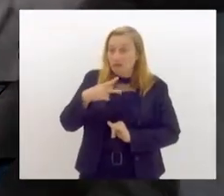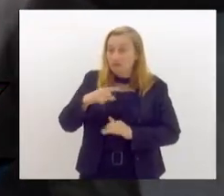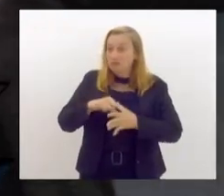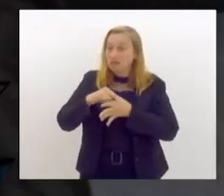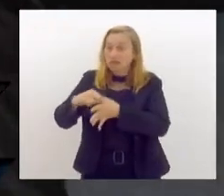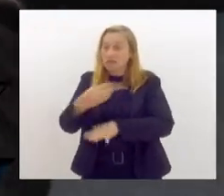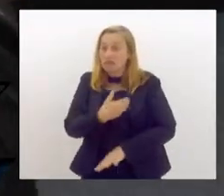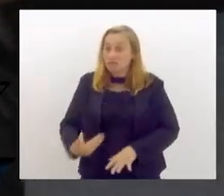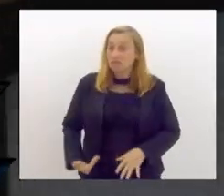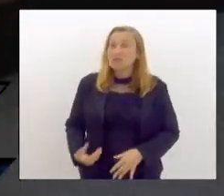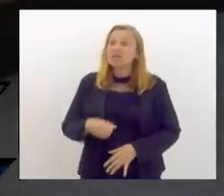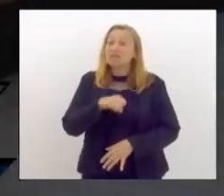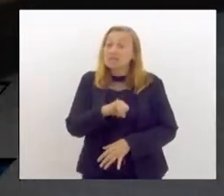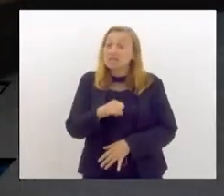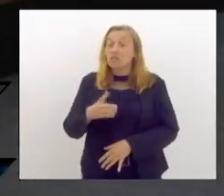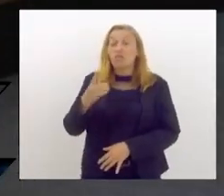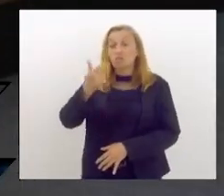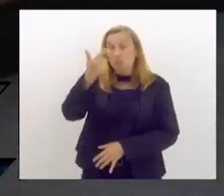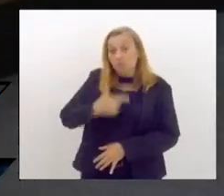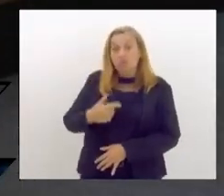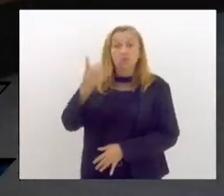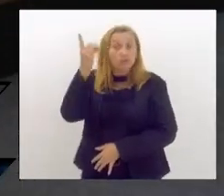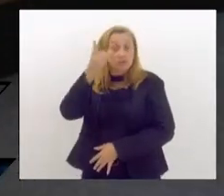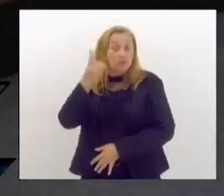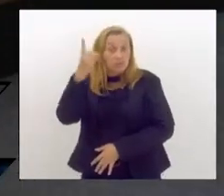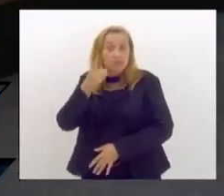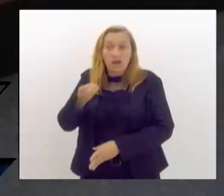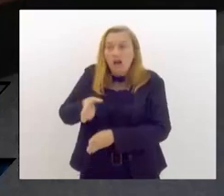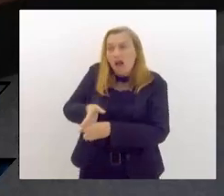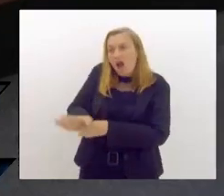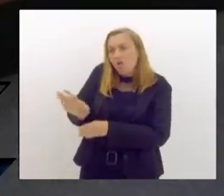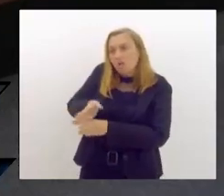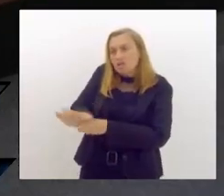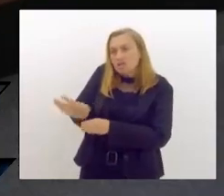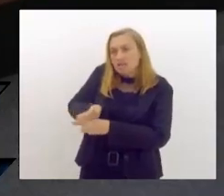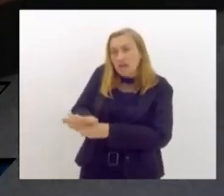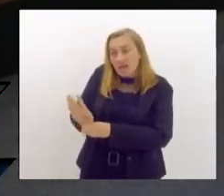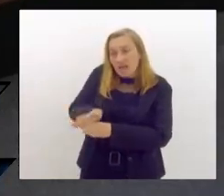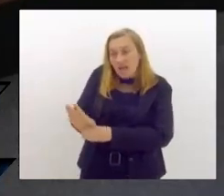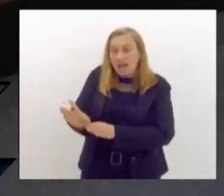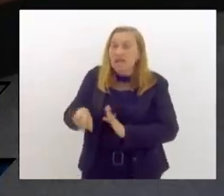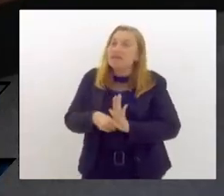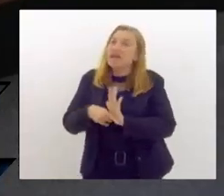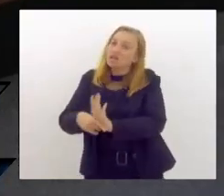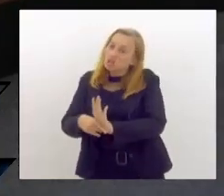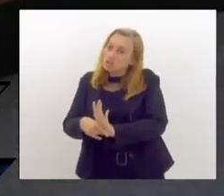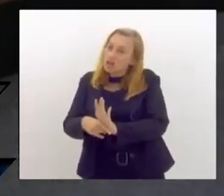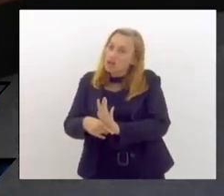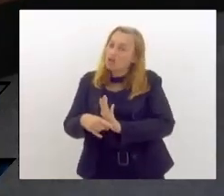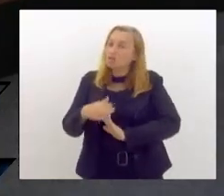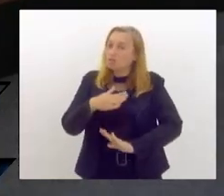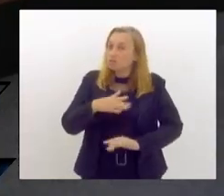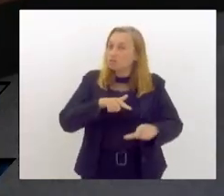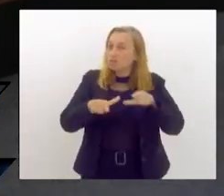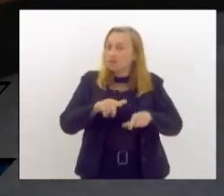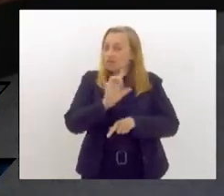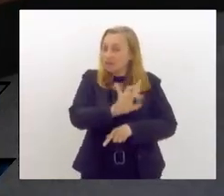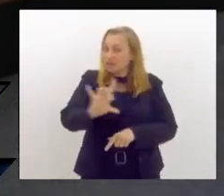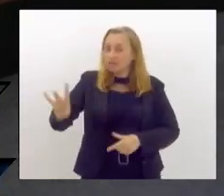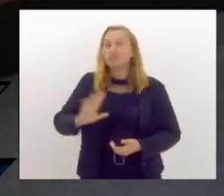de governo, eu estava falando como parlamentar, no sentido de auxiliar e contribuir com o exercício do mandato de cada um.